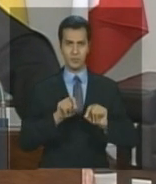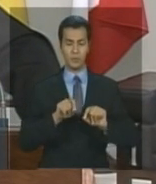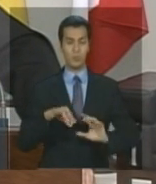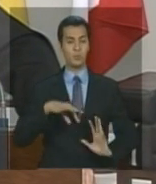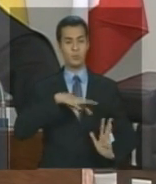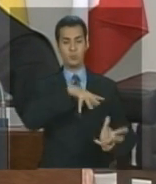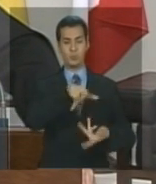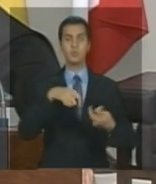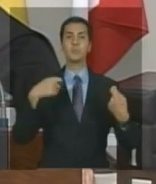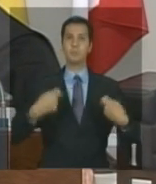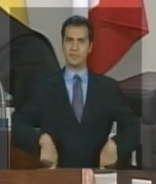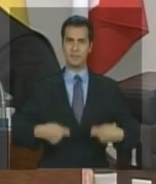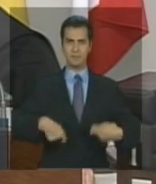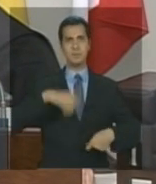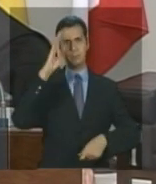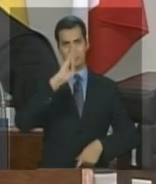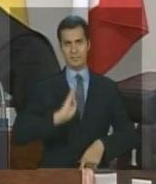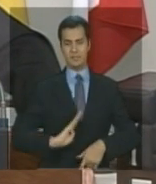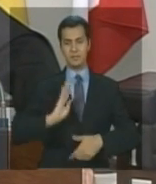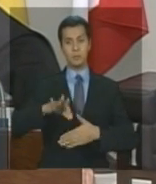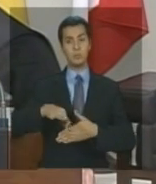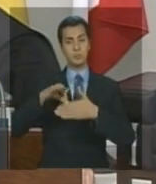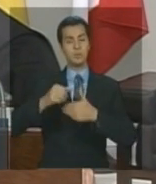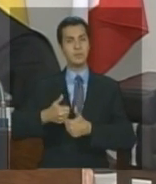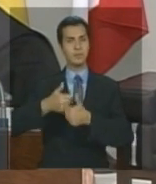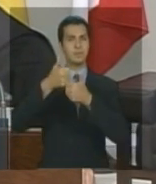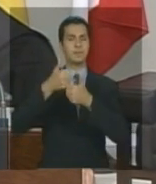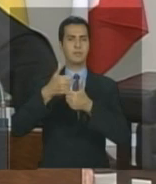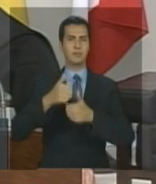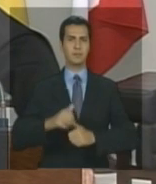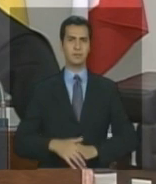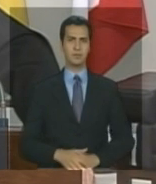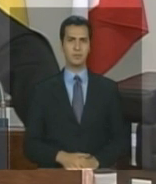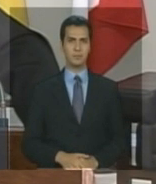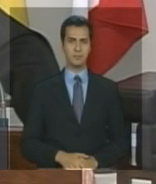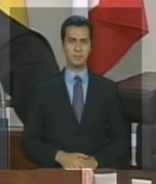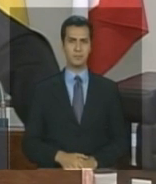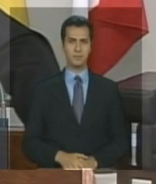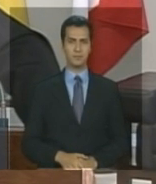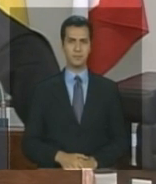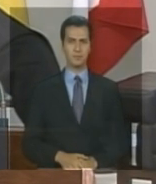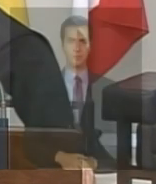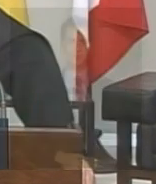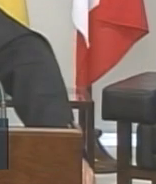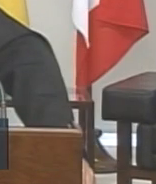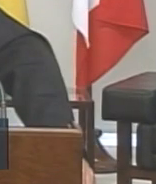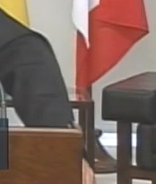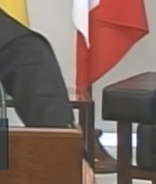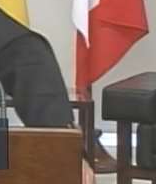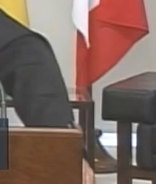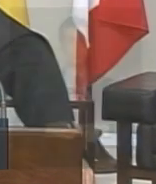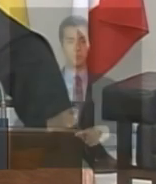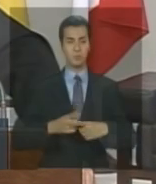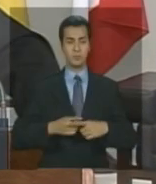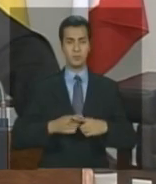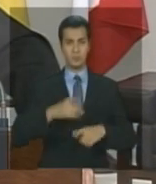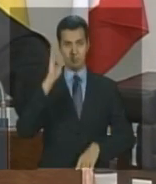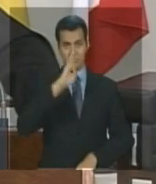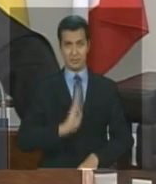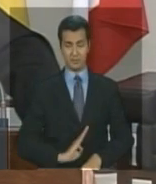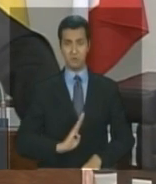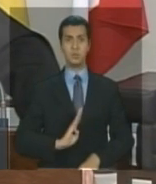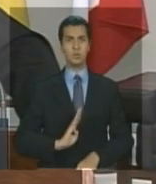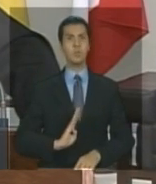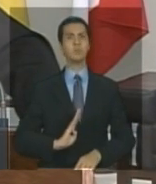mundo precisa do Brasil na liderança. Because you have so many lessons to teach the world about how you build a healthy society. Porque vocês têm muitas